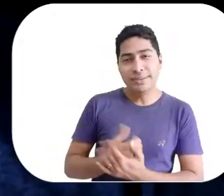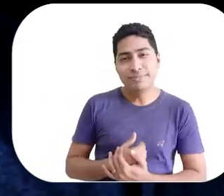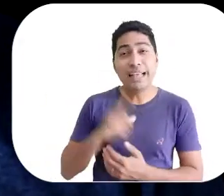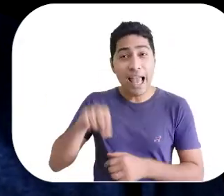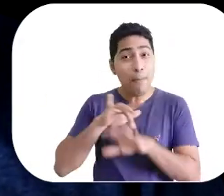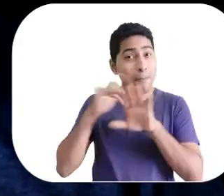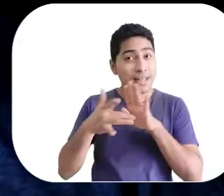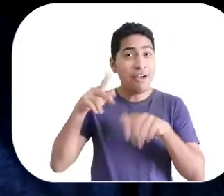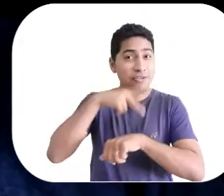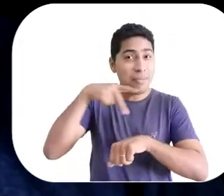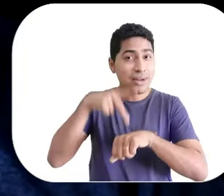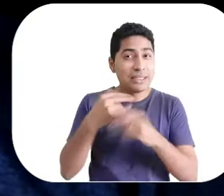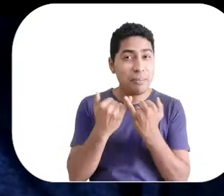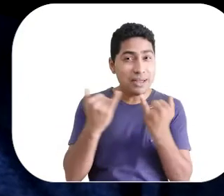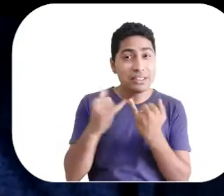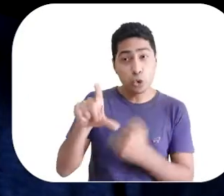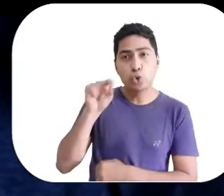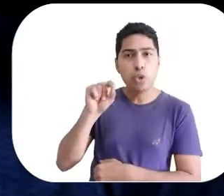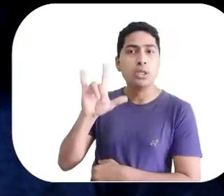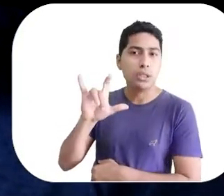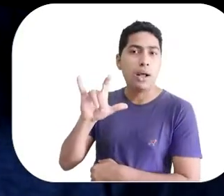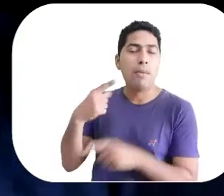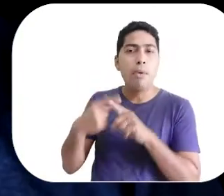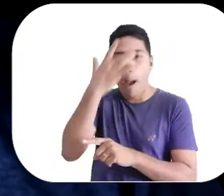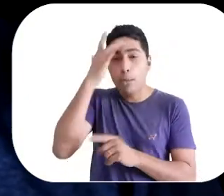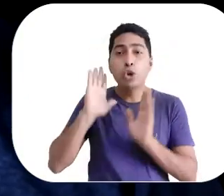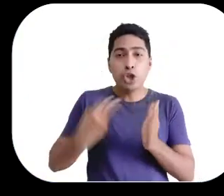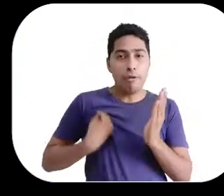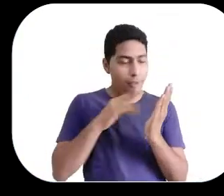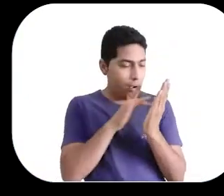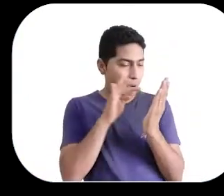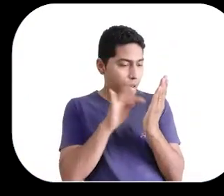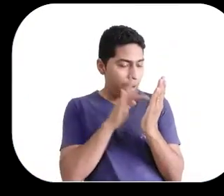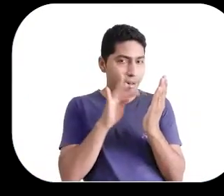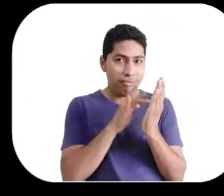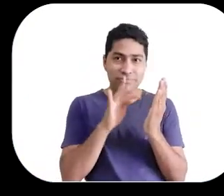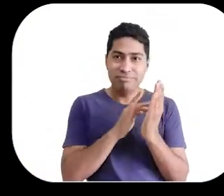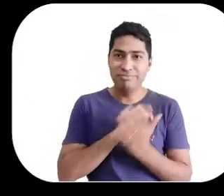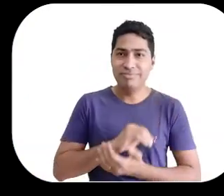né? Então o Instagram foi escolhido por isso, por as pessoas já estarem lá, né?